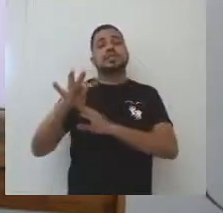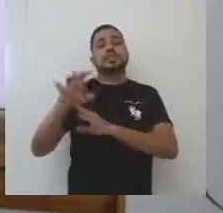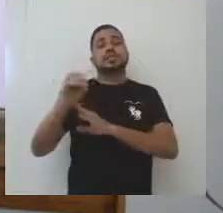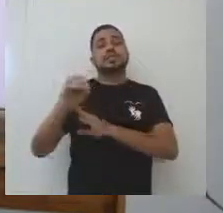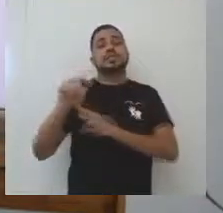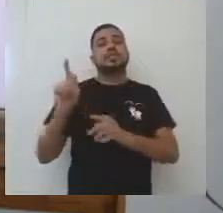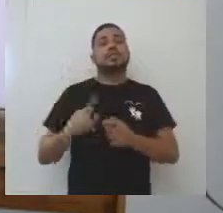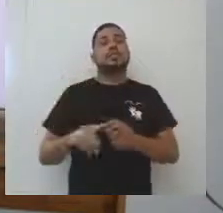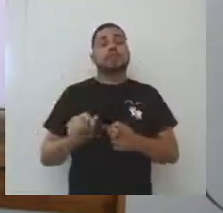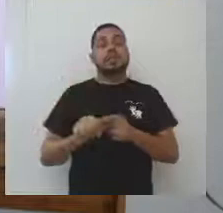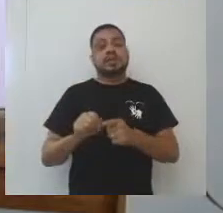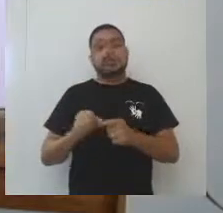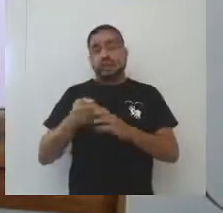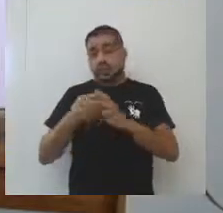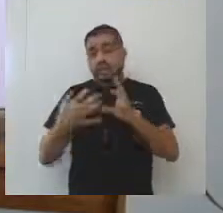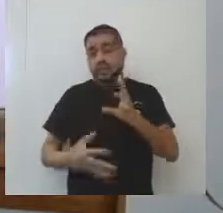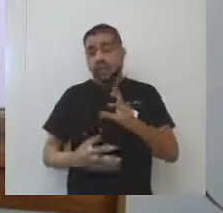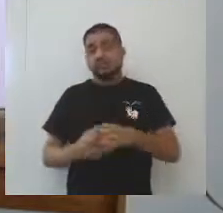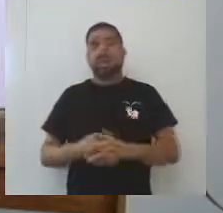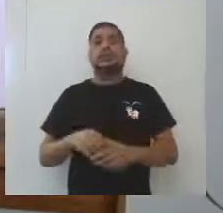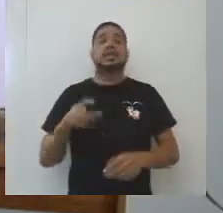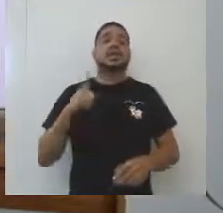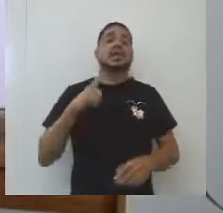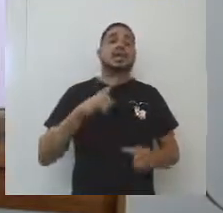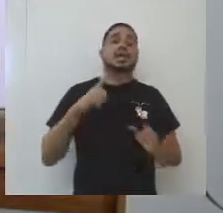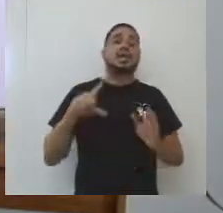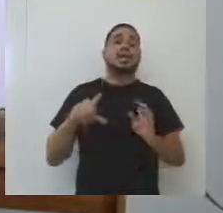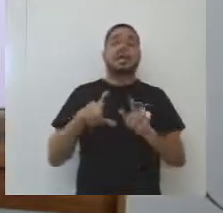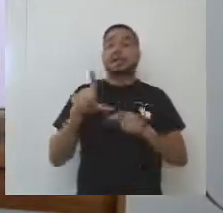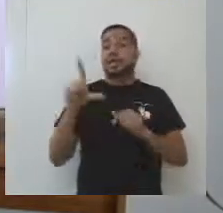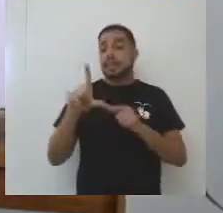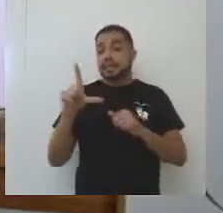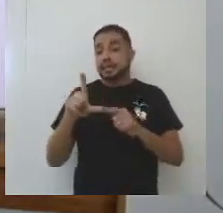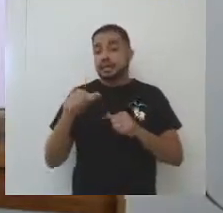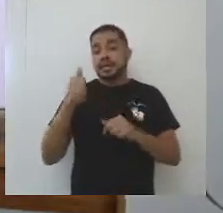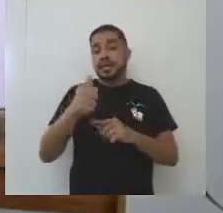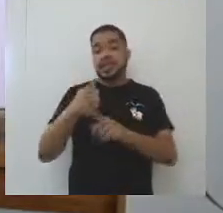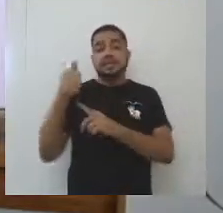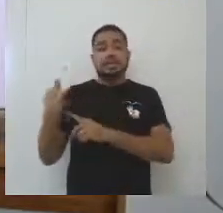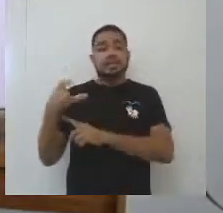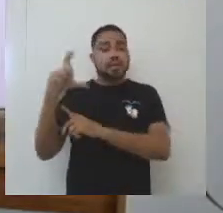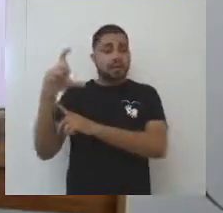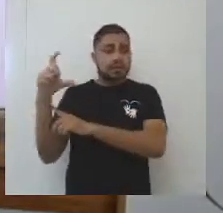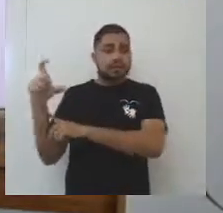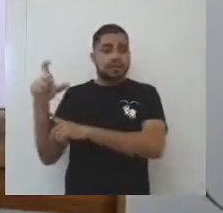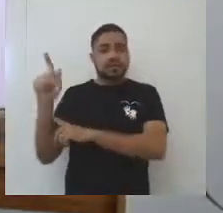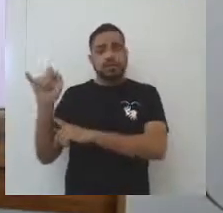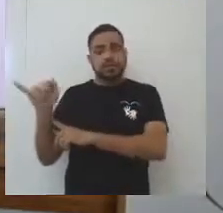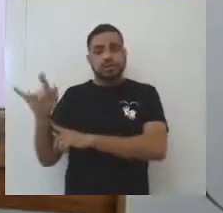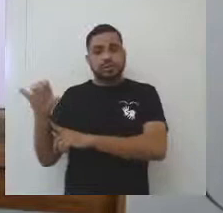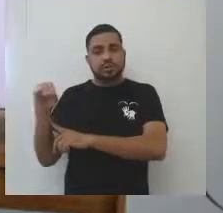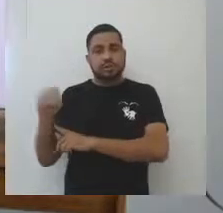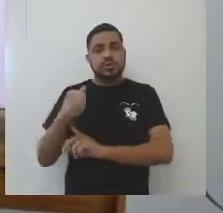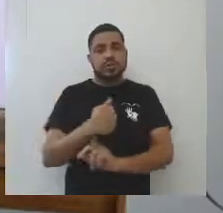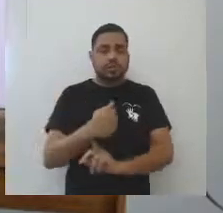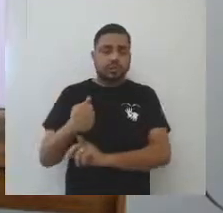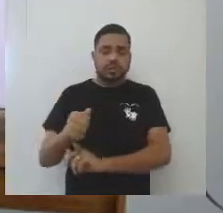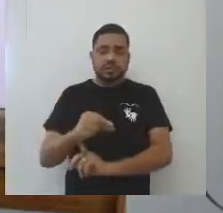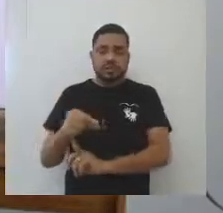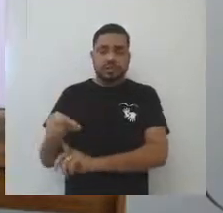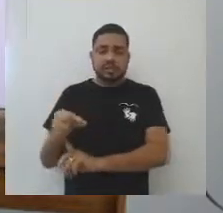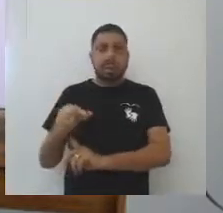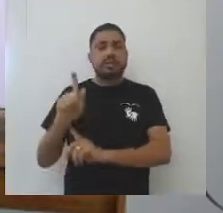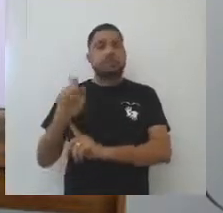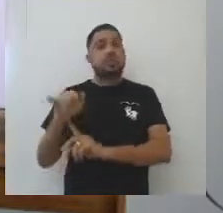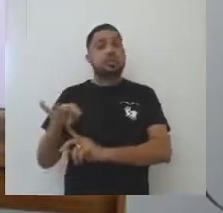forma a característica, pra gente ser bem prático, tá? São as letrinhas, ó. Azão, azão é um genótipo. Azão, azinho é um